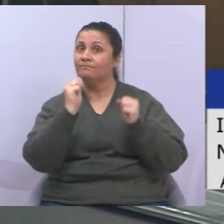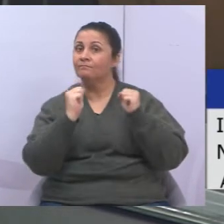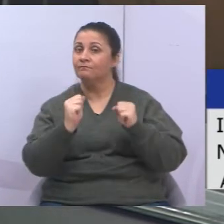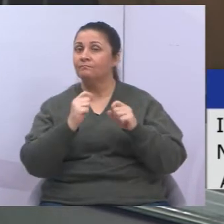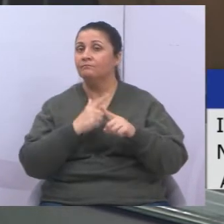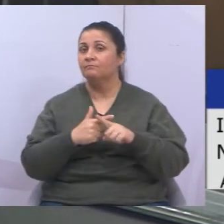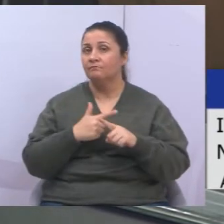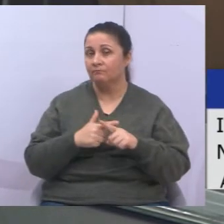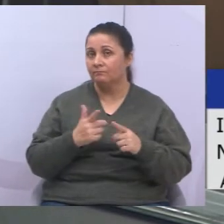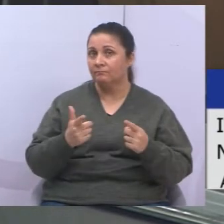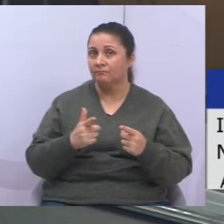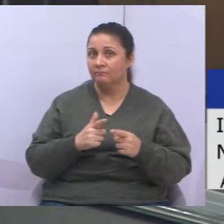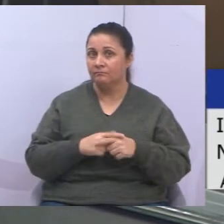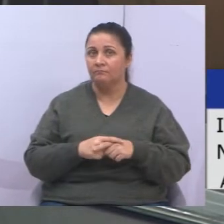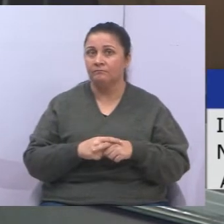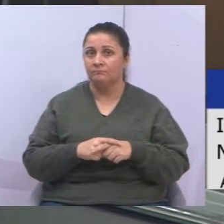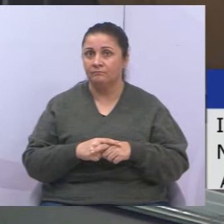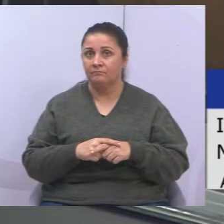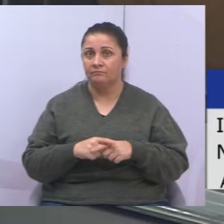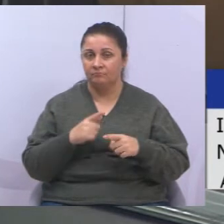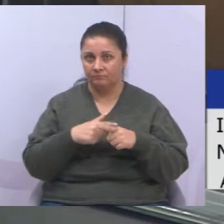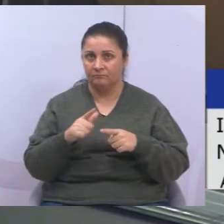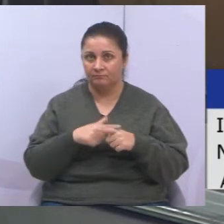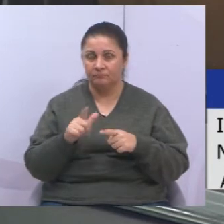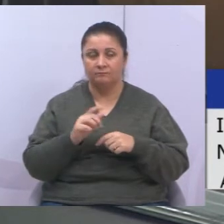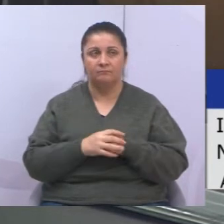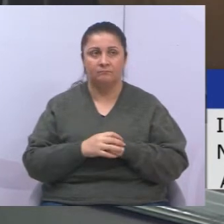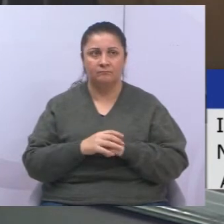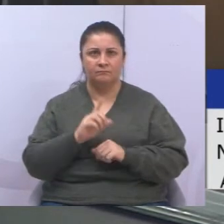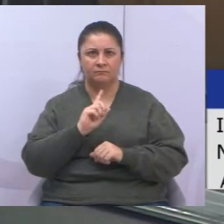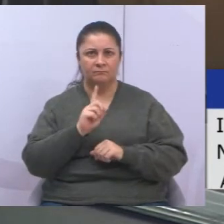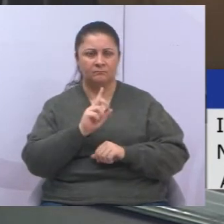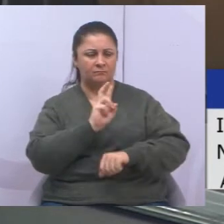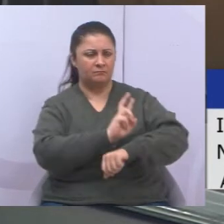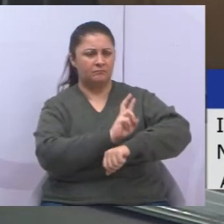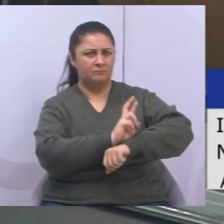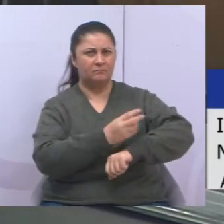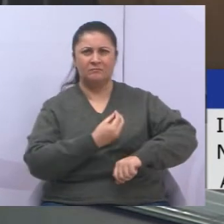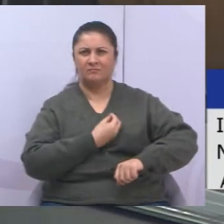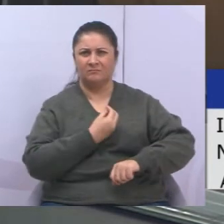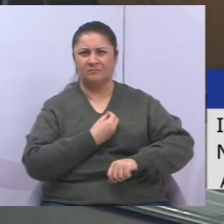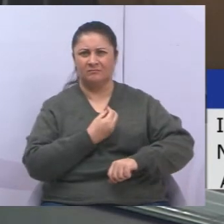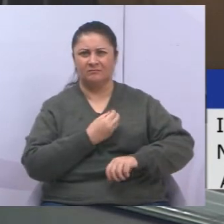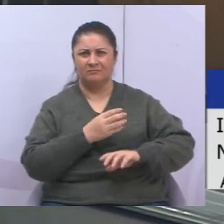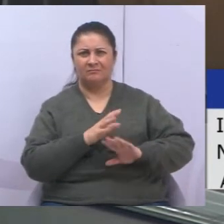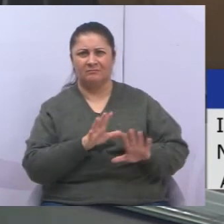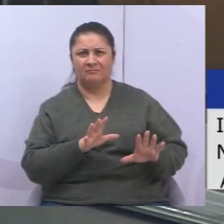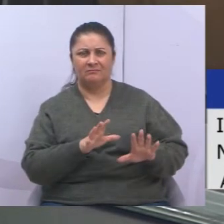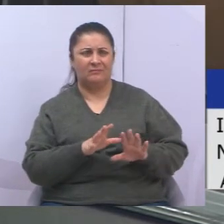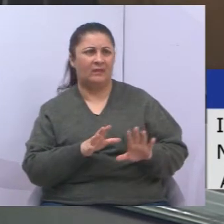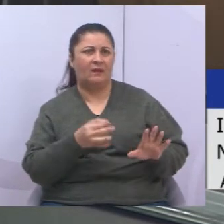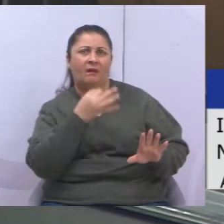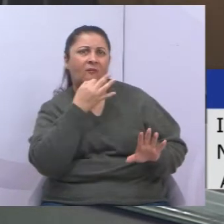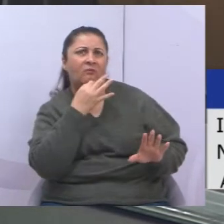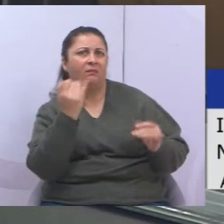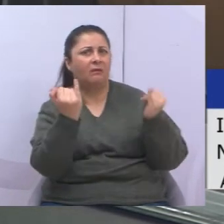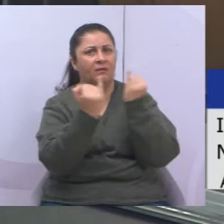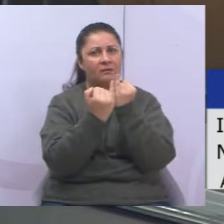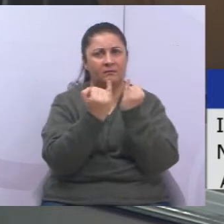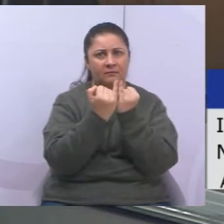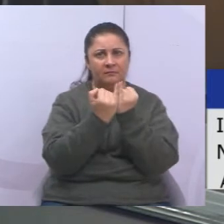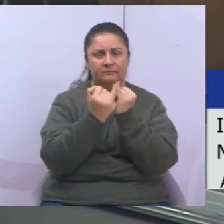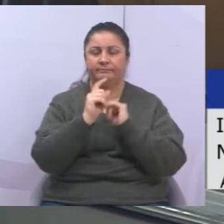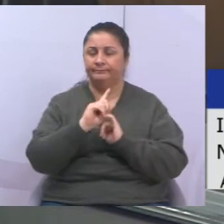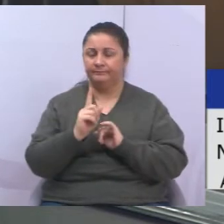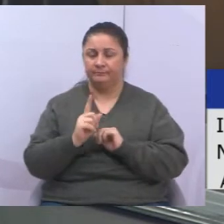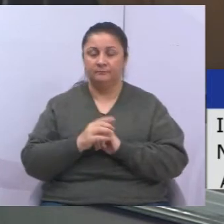futuramente. Não é que nós vamos cuidar da vida de maneira, vamos dizer, fazendo fofoca,